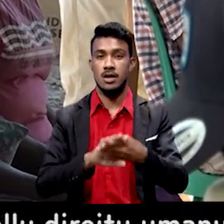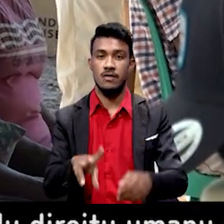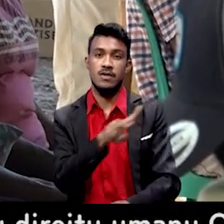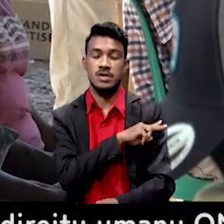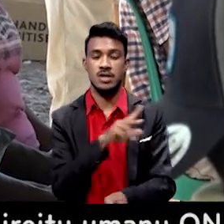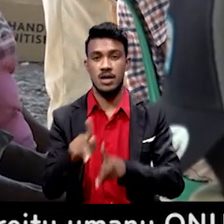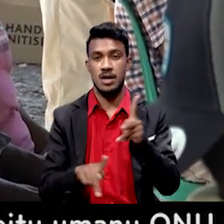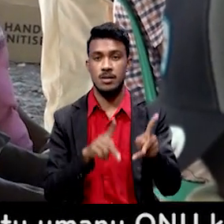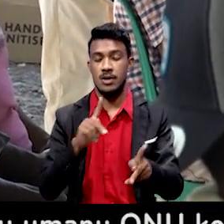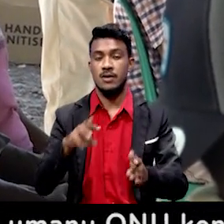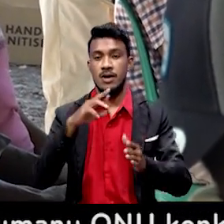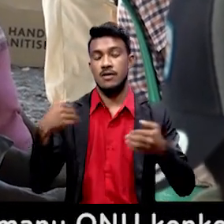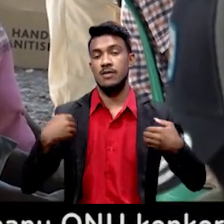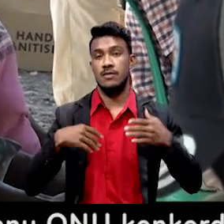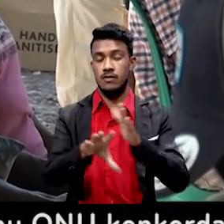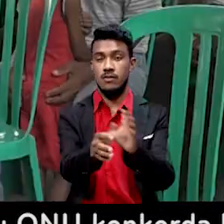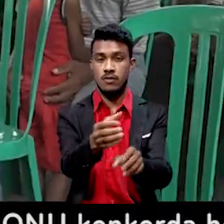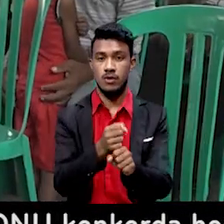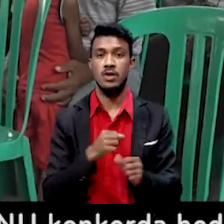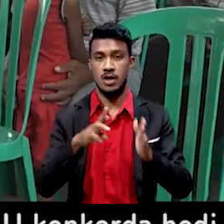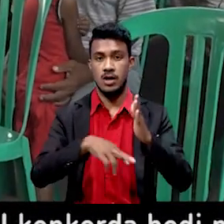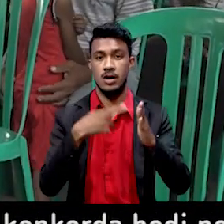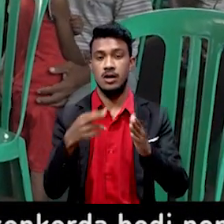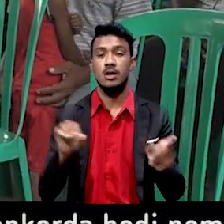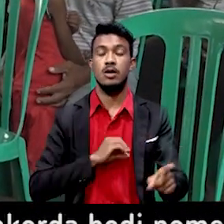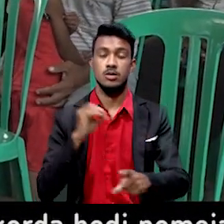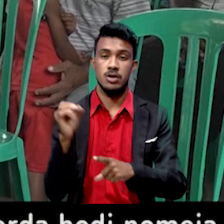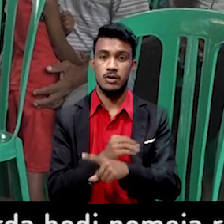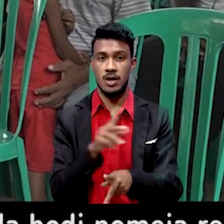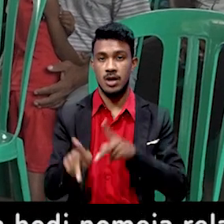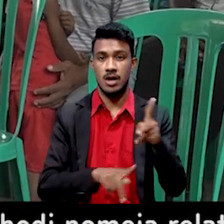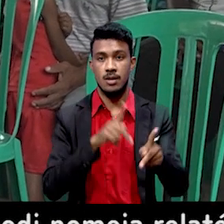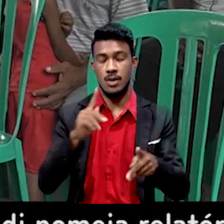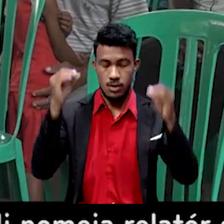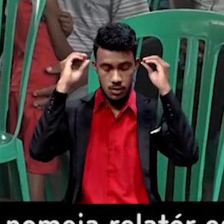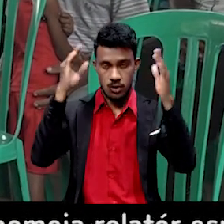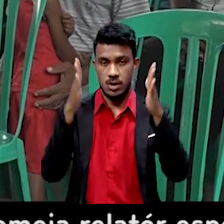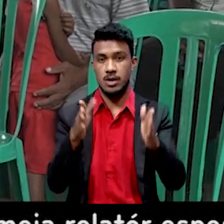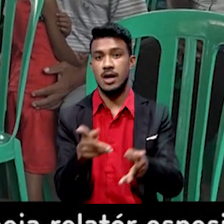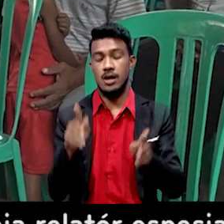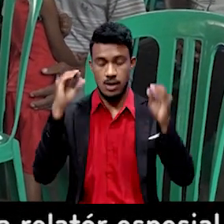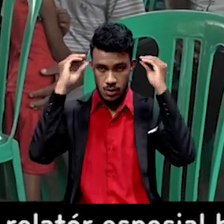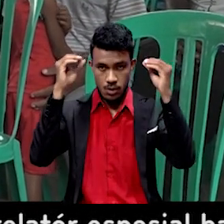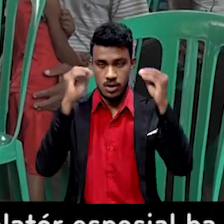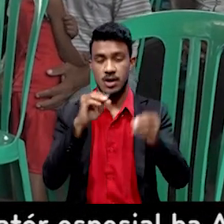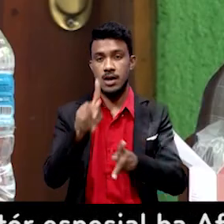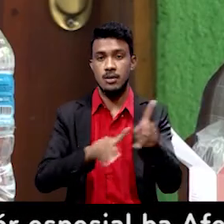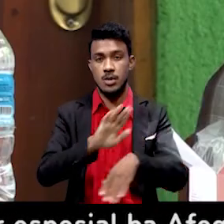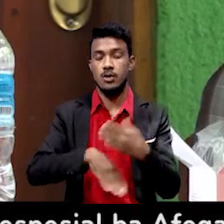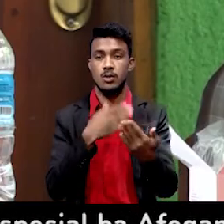foi regulamento né, o objetivo ato bele educa comunidade hotu ou de bele protese an husi